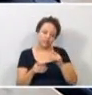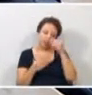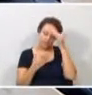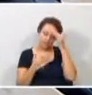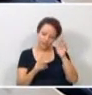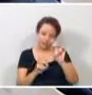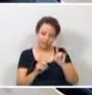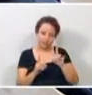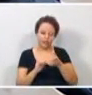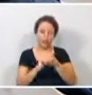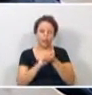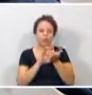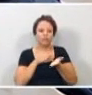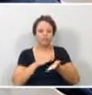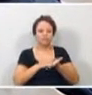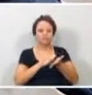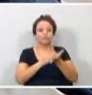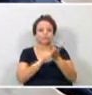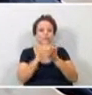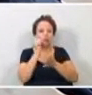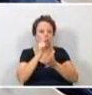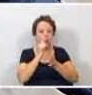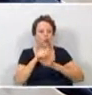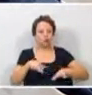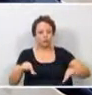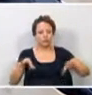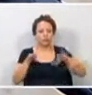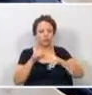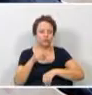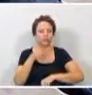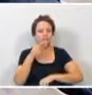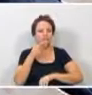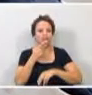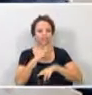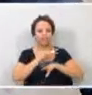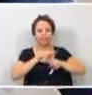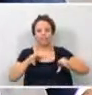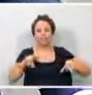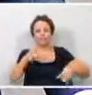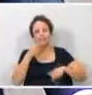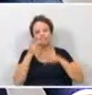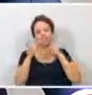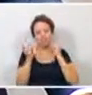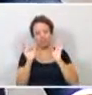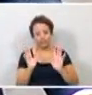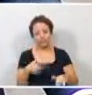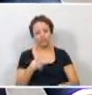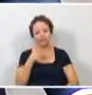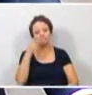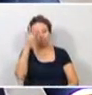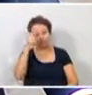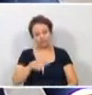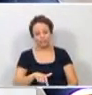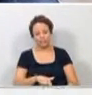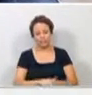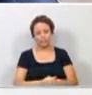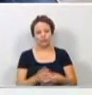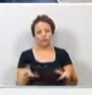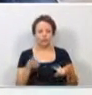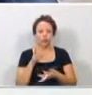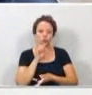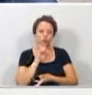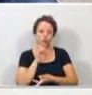cumprimentar todas as mulheres aqui, repetir um pouco o discurso que já foi feito por vários dos colegas nossos, por esse dia